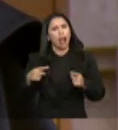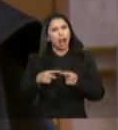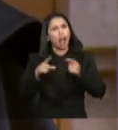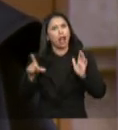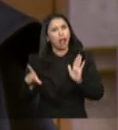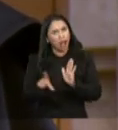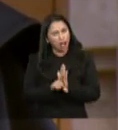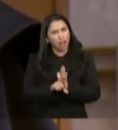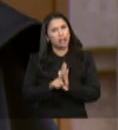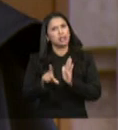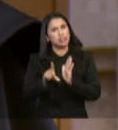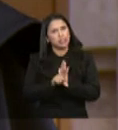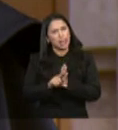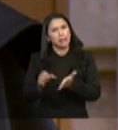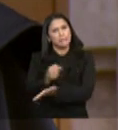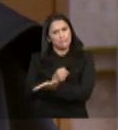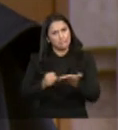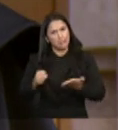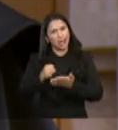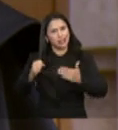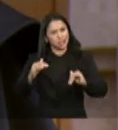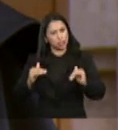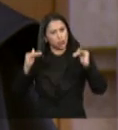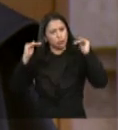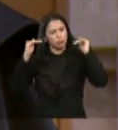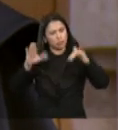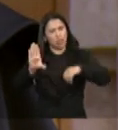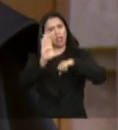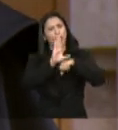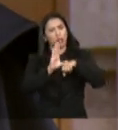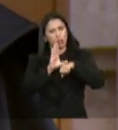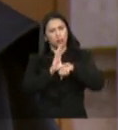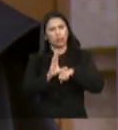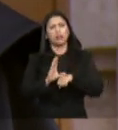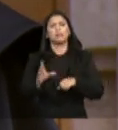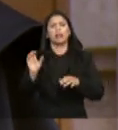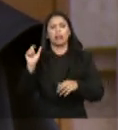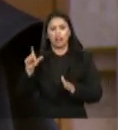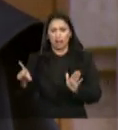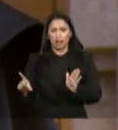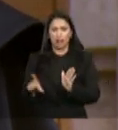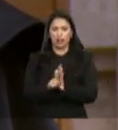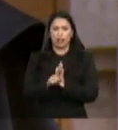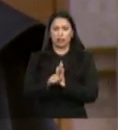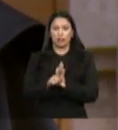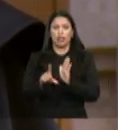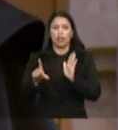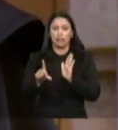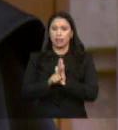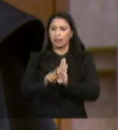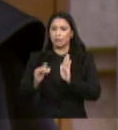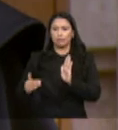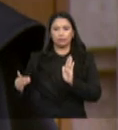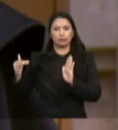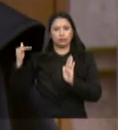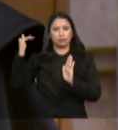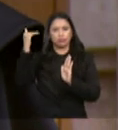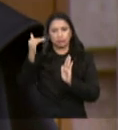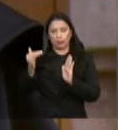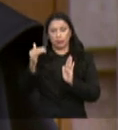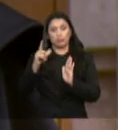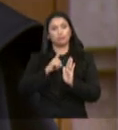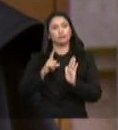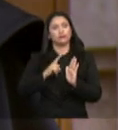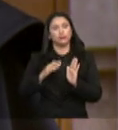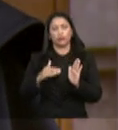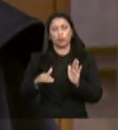lei primária lei Suprema lei constituinte mas igualmente lei e Lei das leis lei maior que